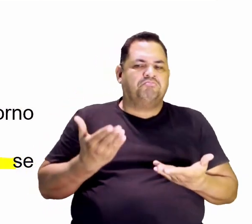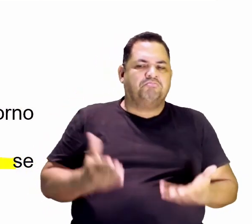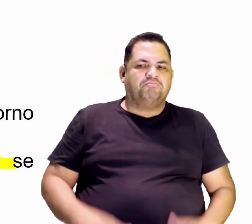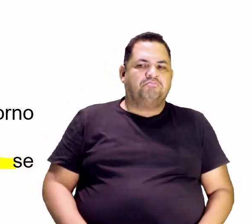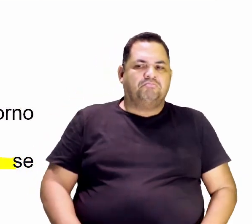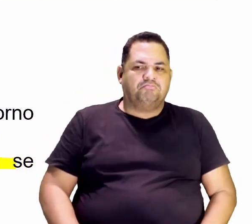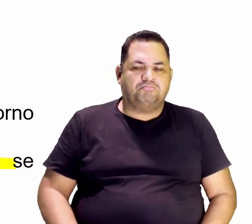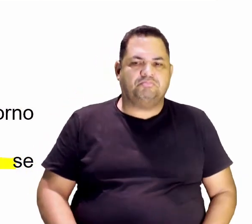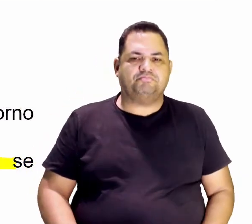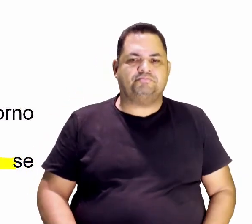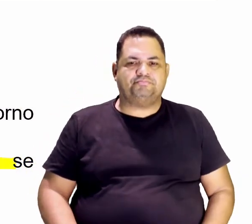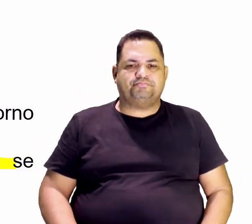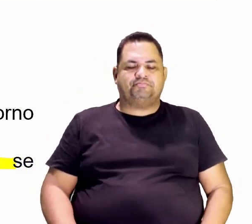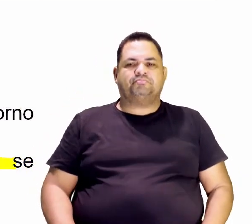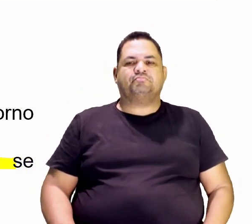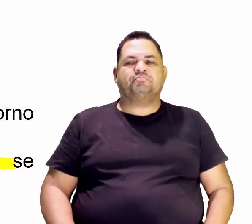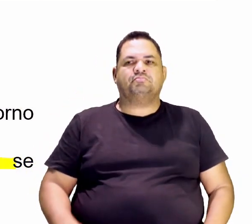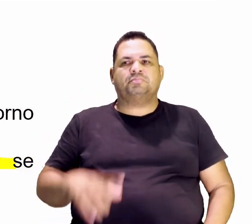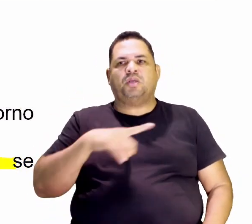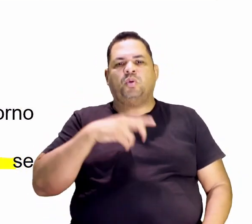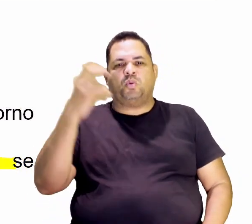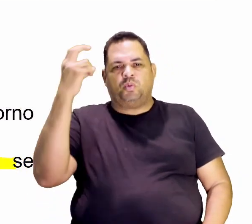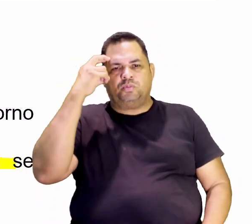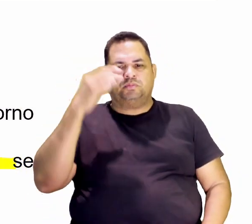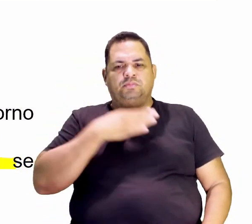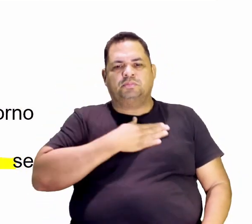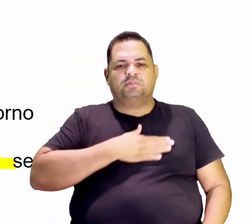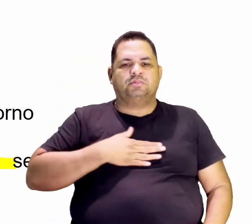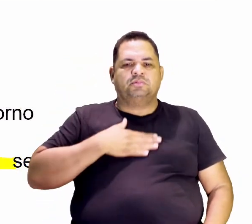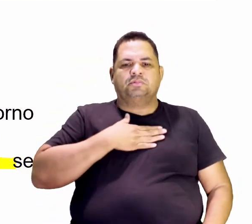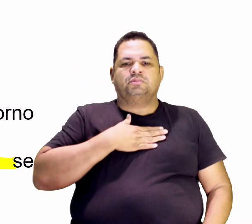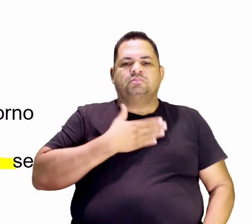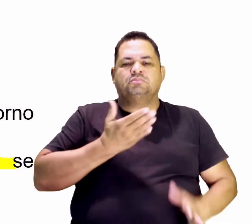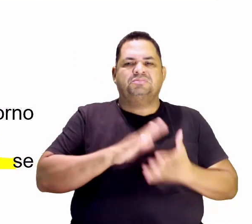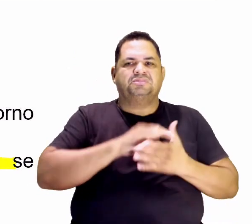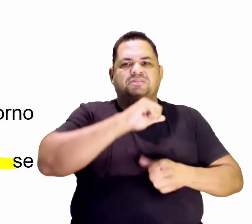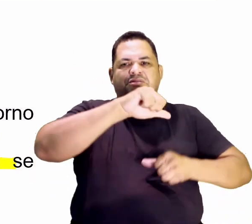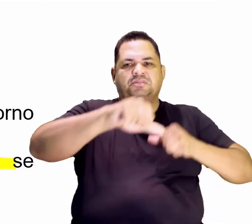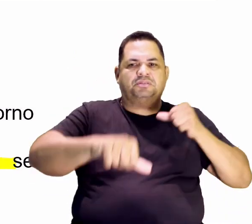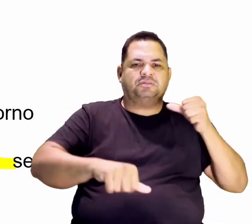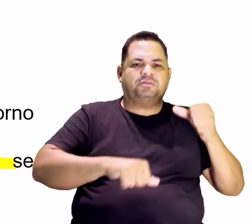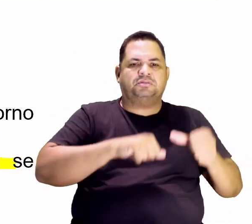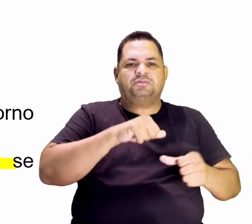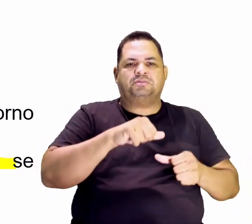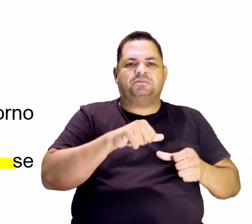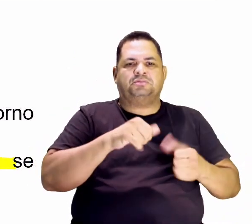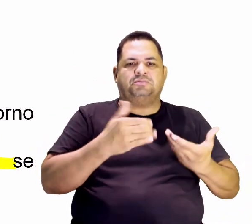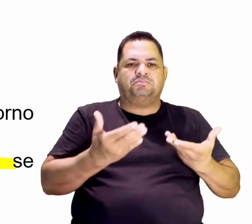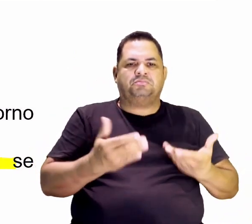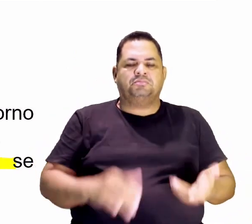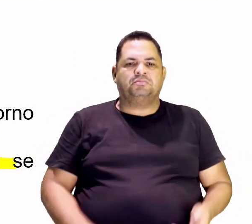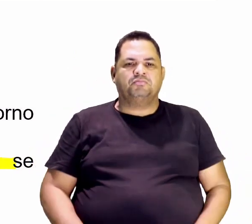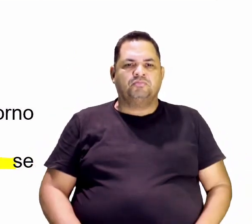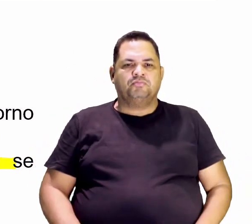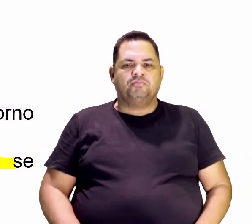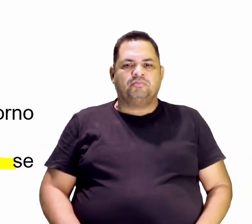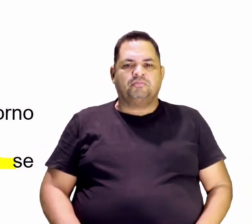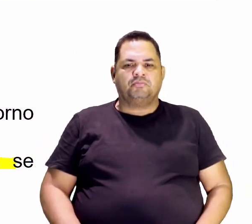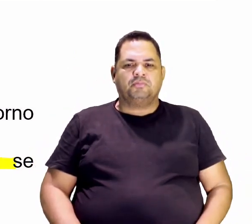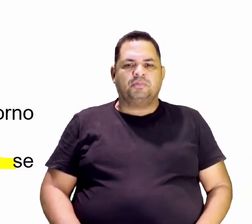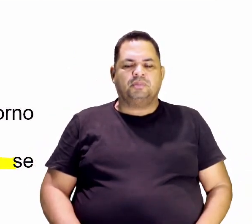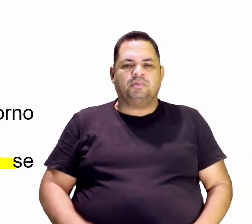determinada cultura, aqueles determinados gostos, interesses, e aí você muda, né? Você